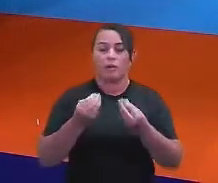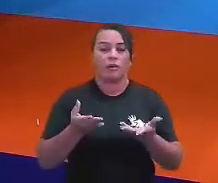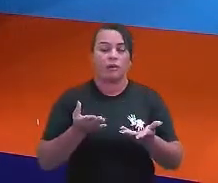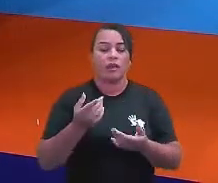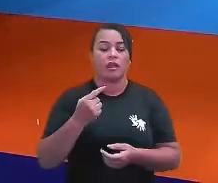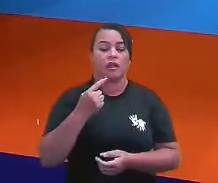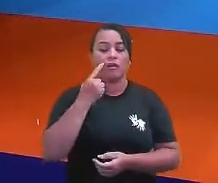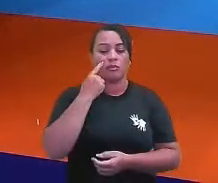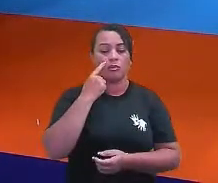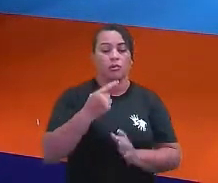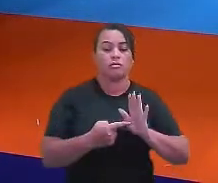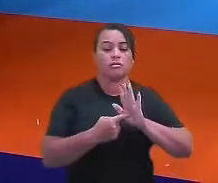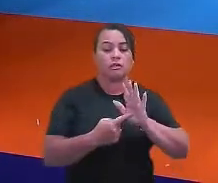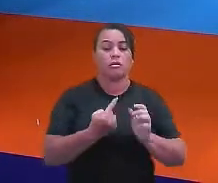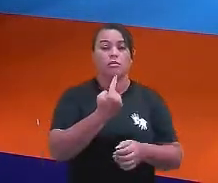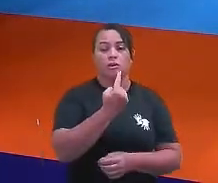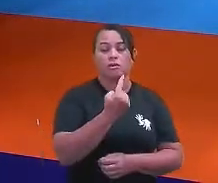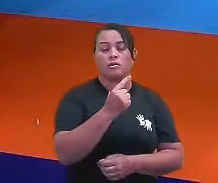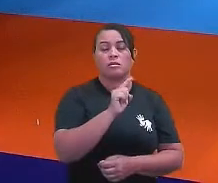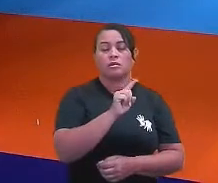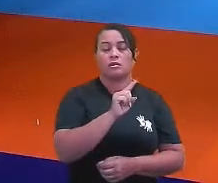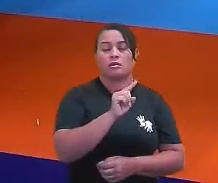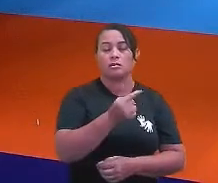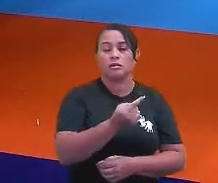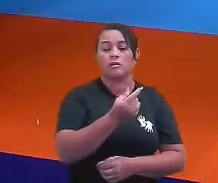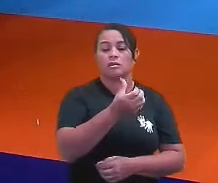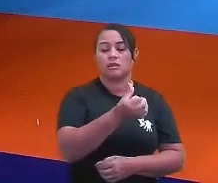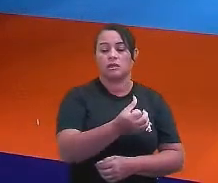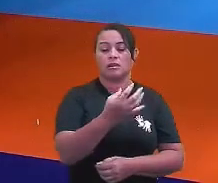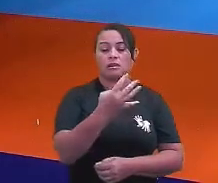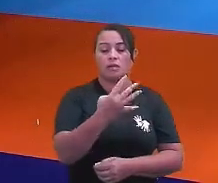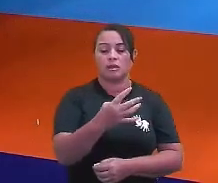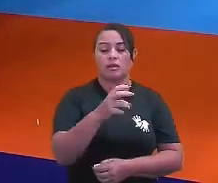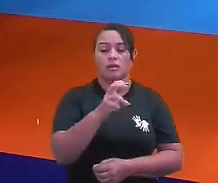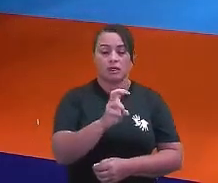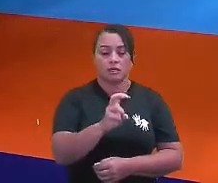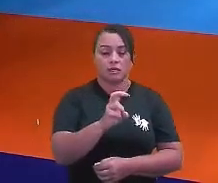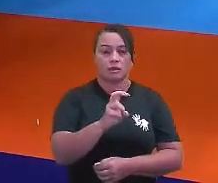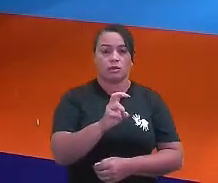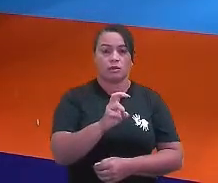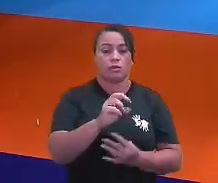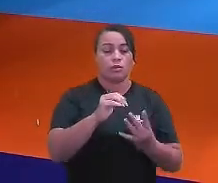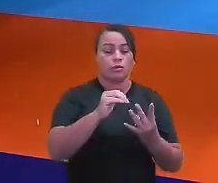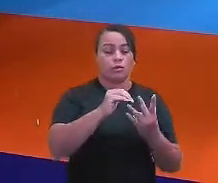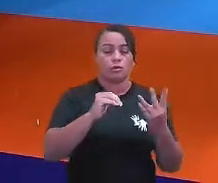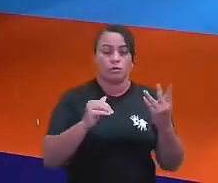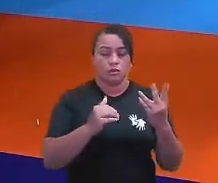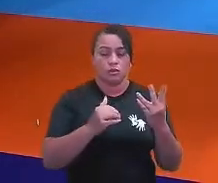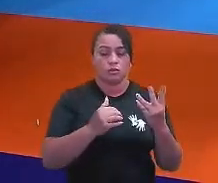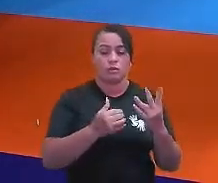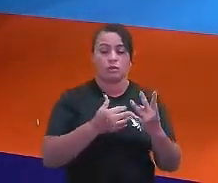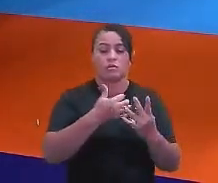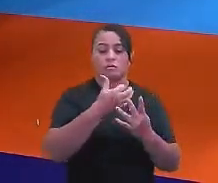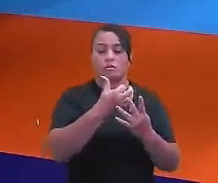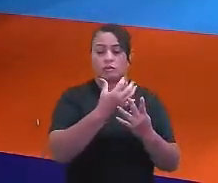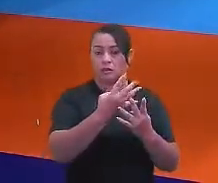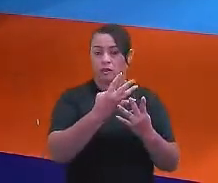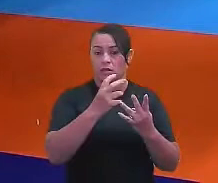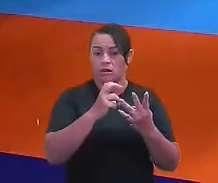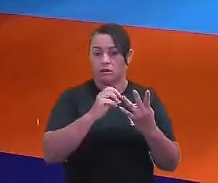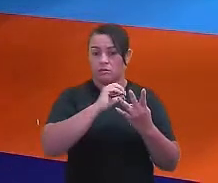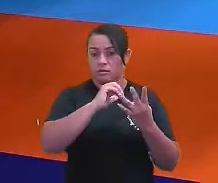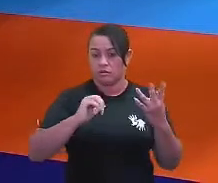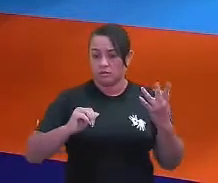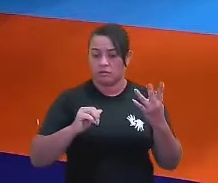pegar 1645, vou tirar os dois últimos algarismos da unidade da dezena e